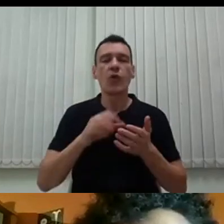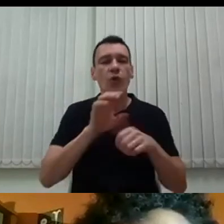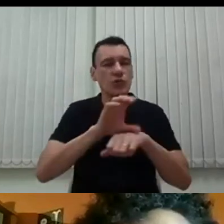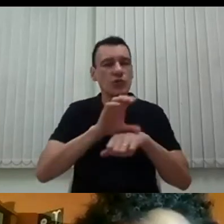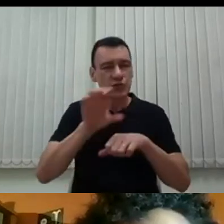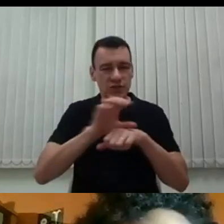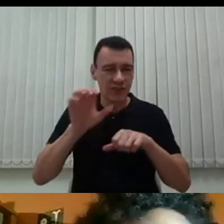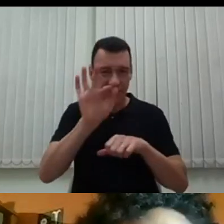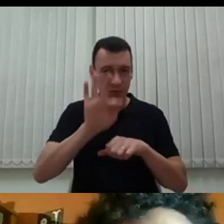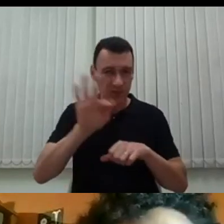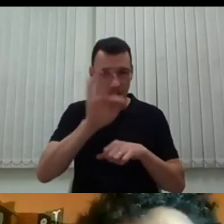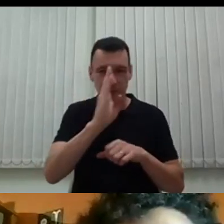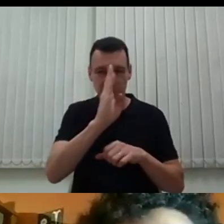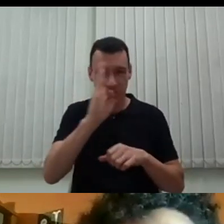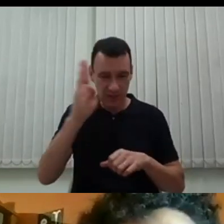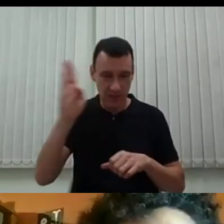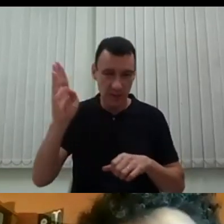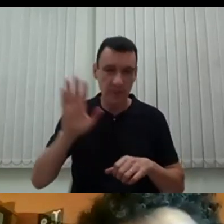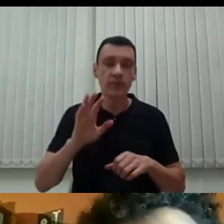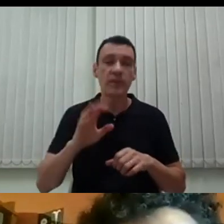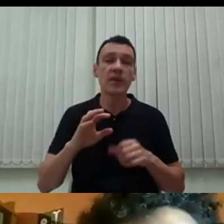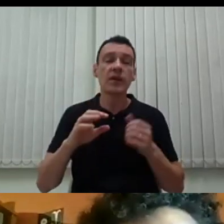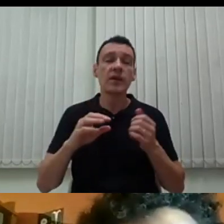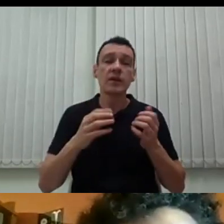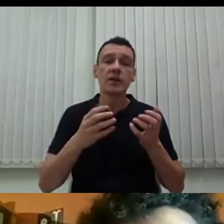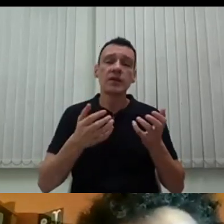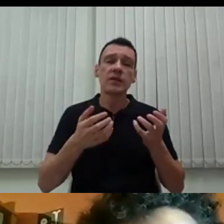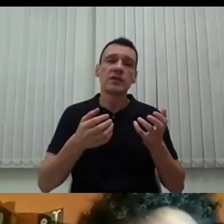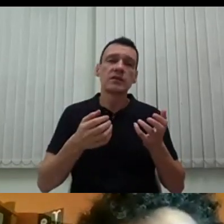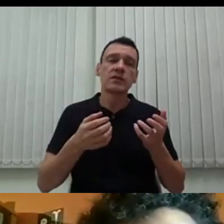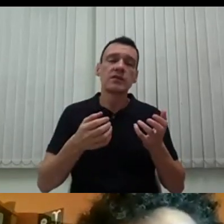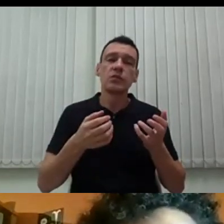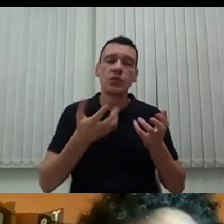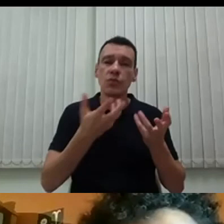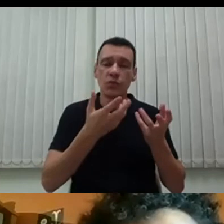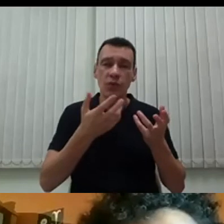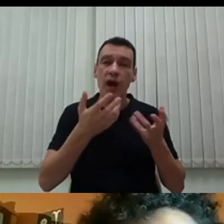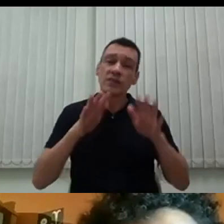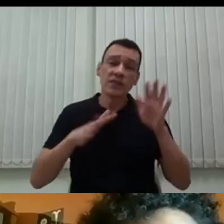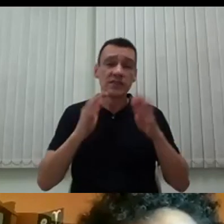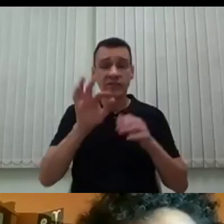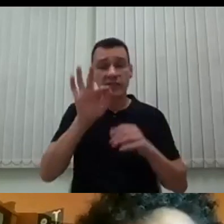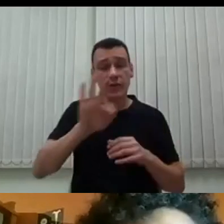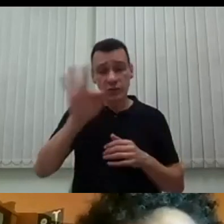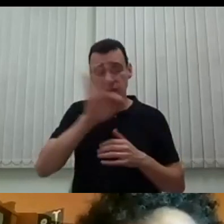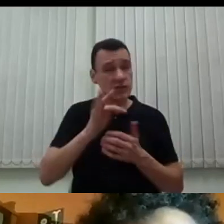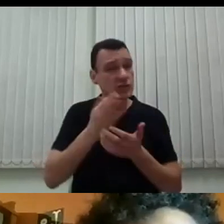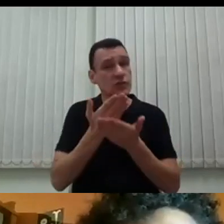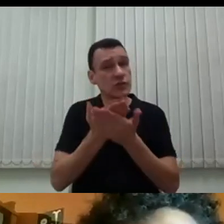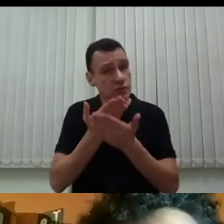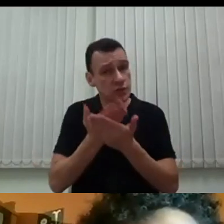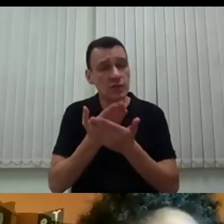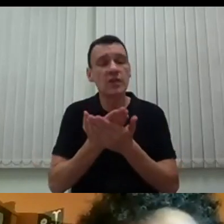cursos, autores negros ou literatura negra ainda aparece de maneira